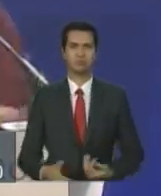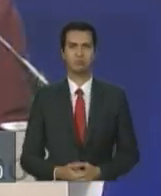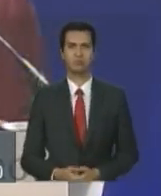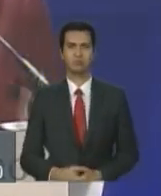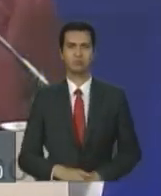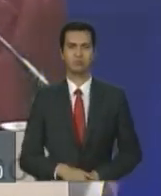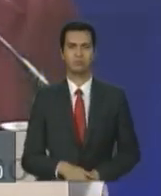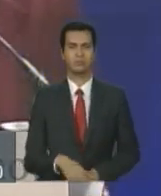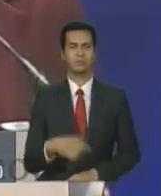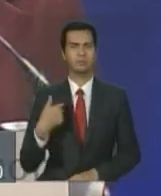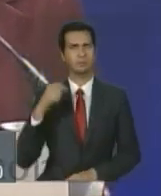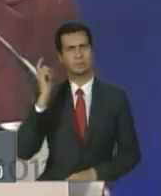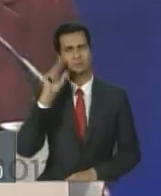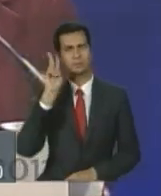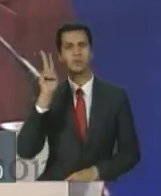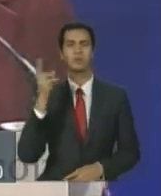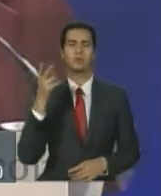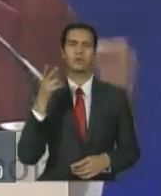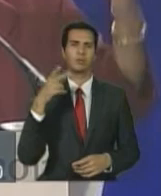eu estou tentando ser o máximo